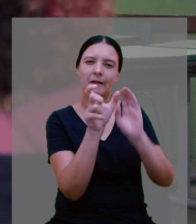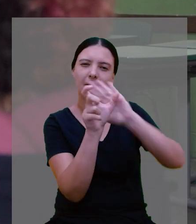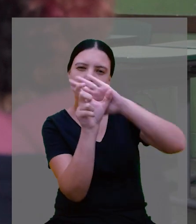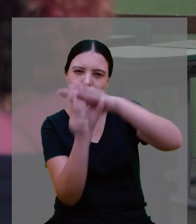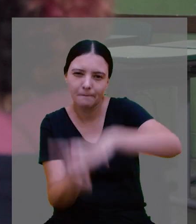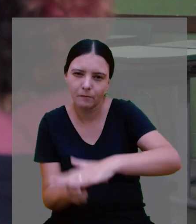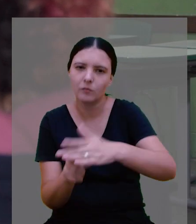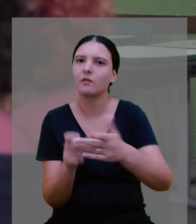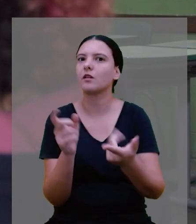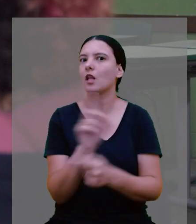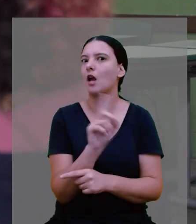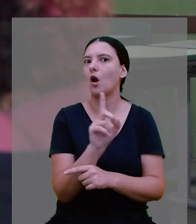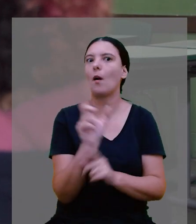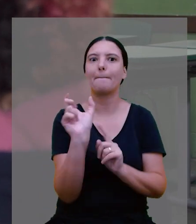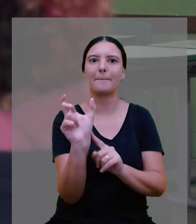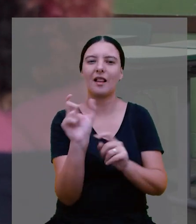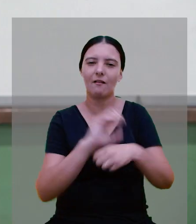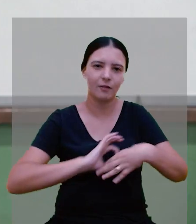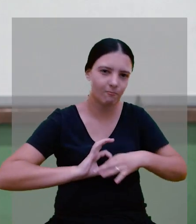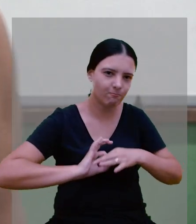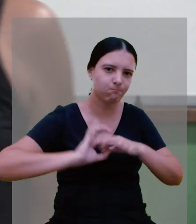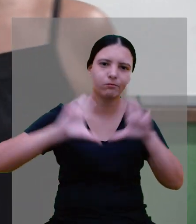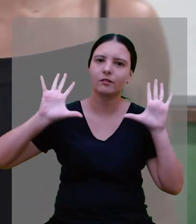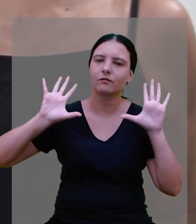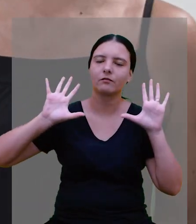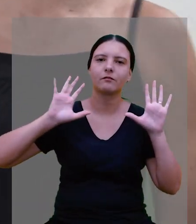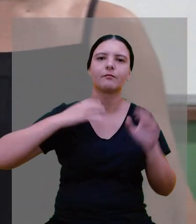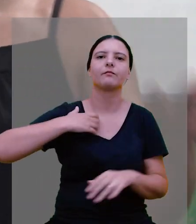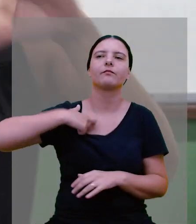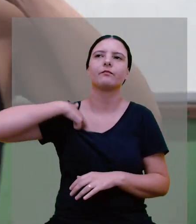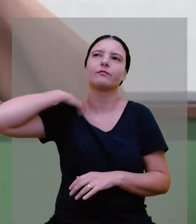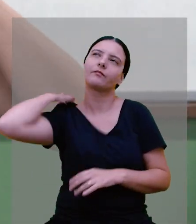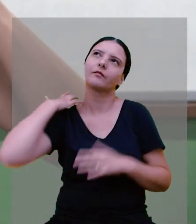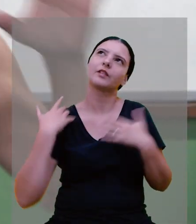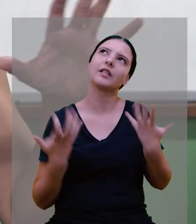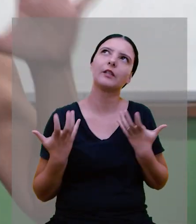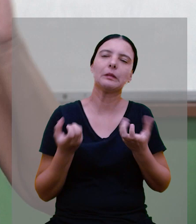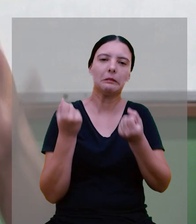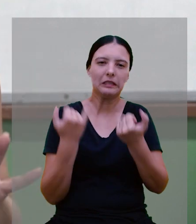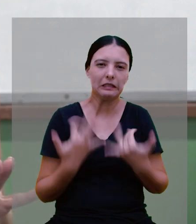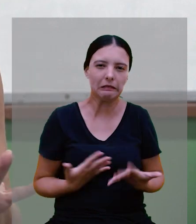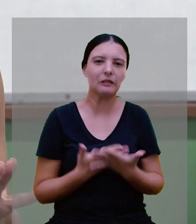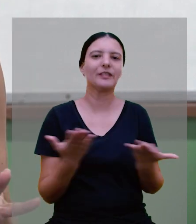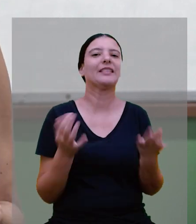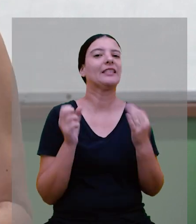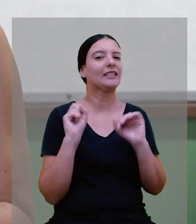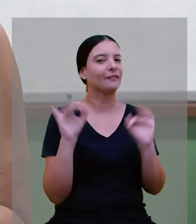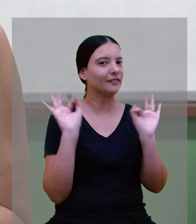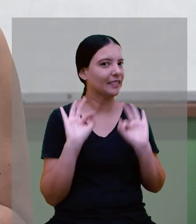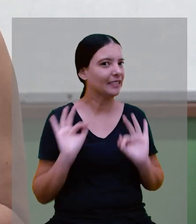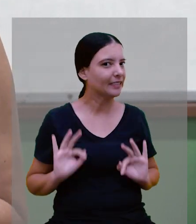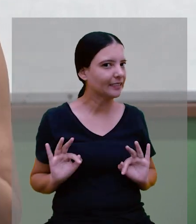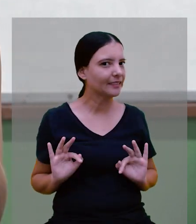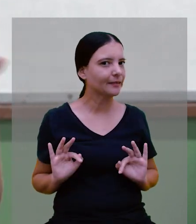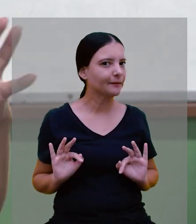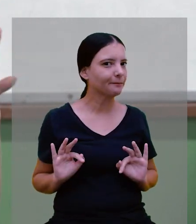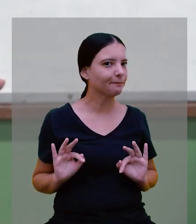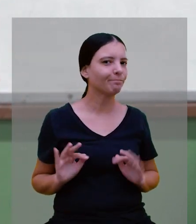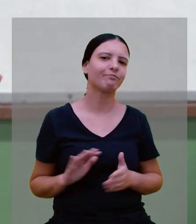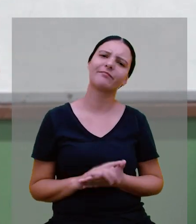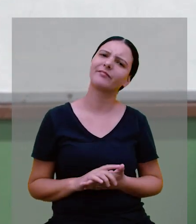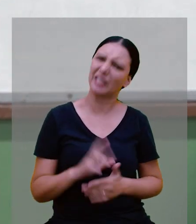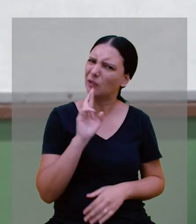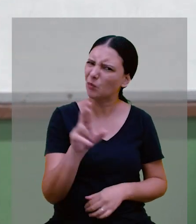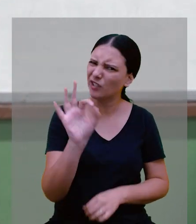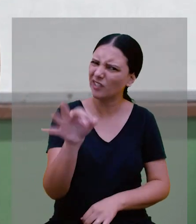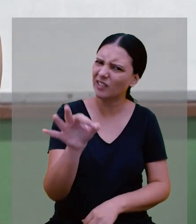a palavra te libertando. Então eu quero dizer para vocês que eu vou ficar feliz. Eu respondi a sua